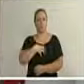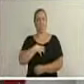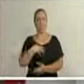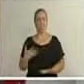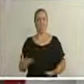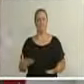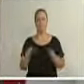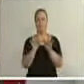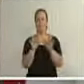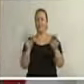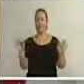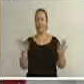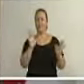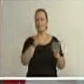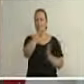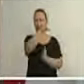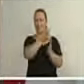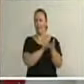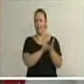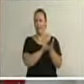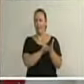frase repetida constantemente